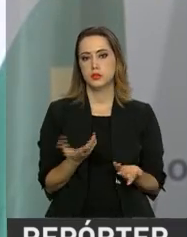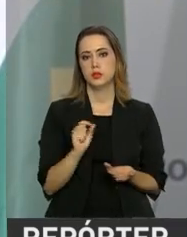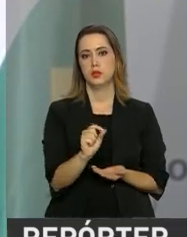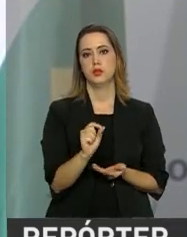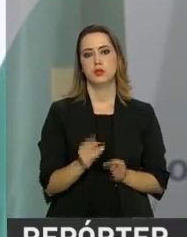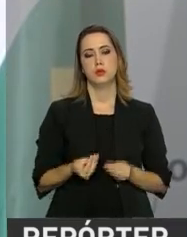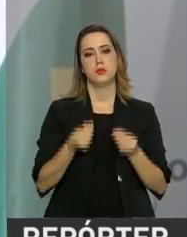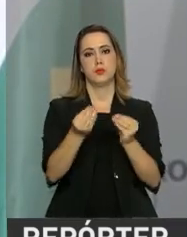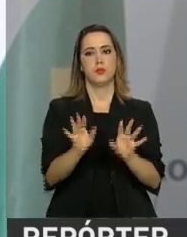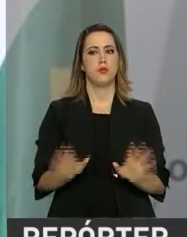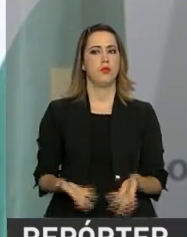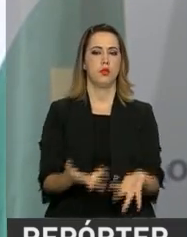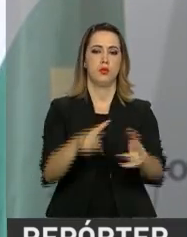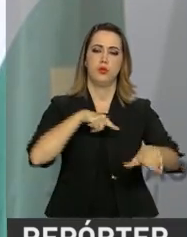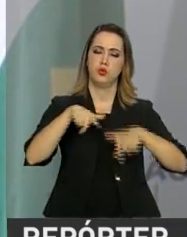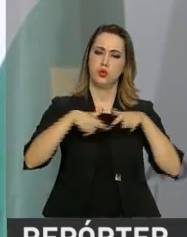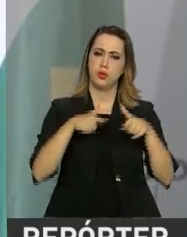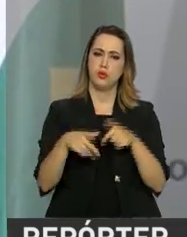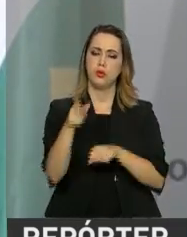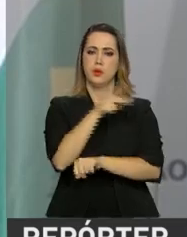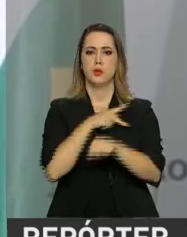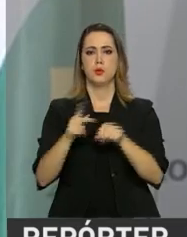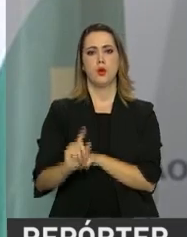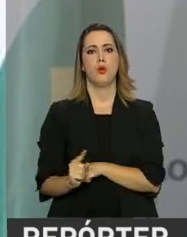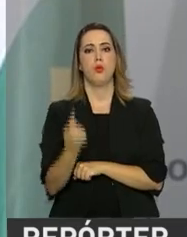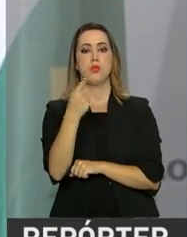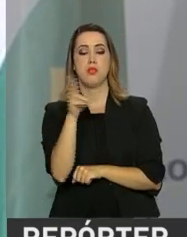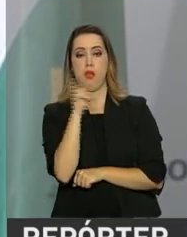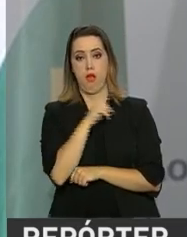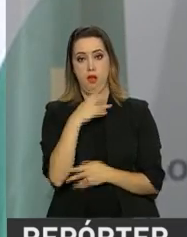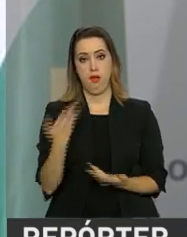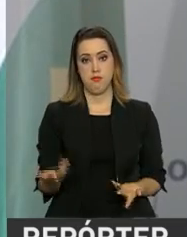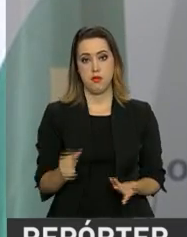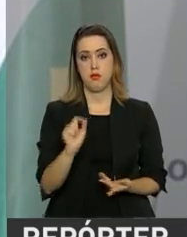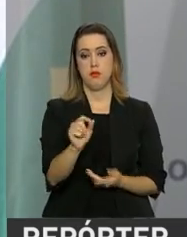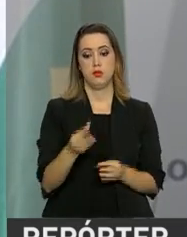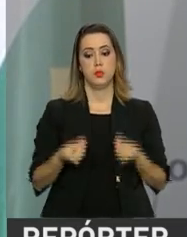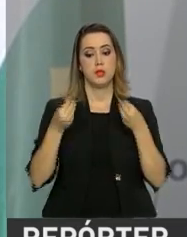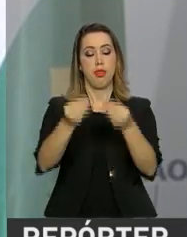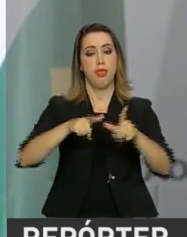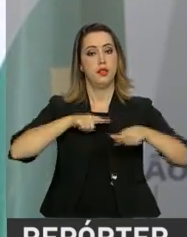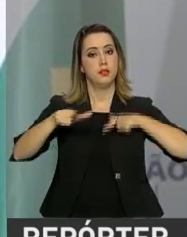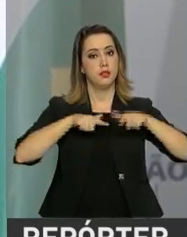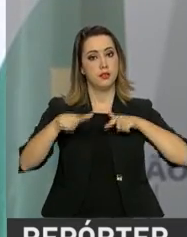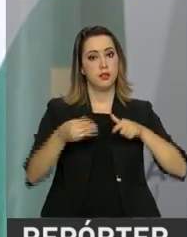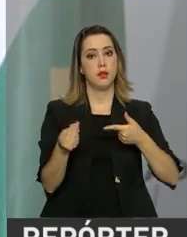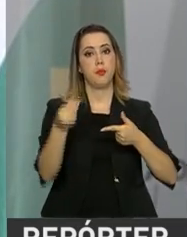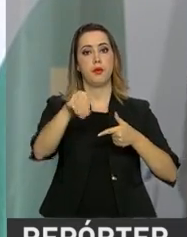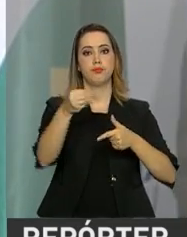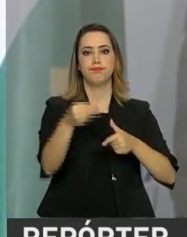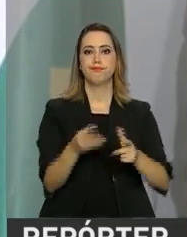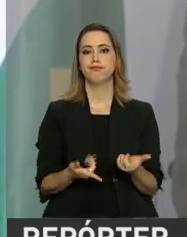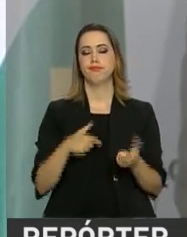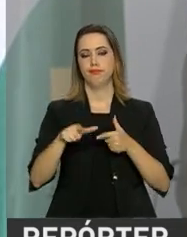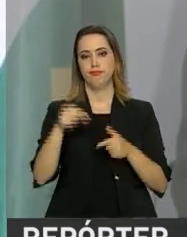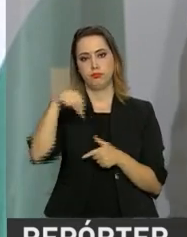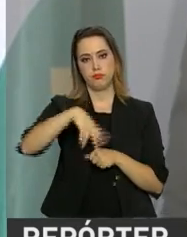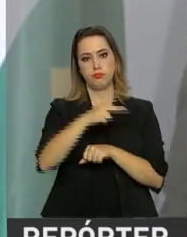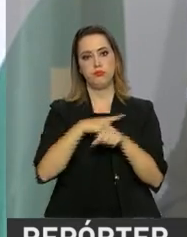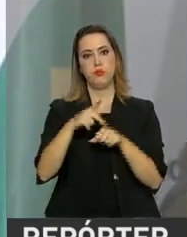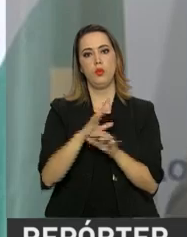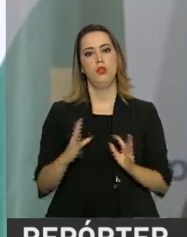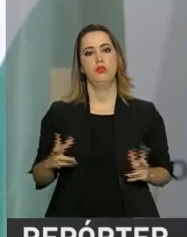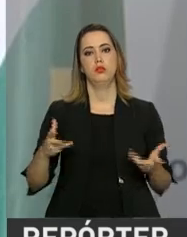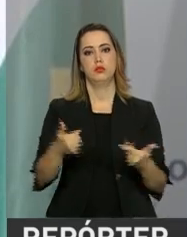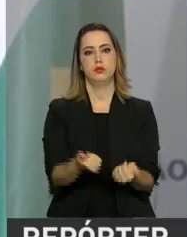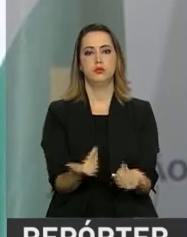gerar emprego eh no país uma das maneiras mais rápidas até e mais eh eficientes até porque este